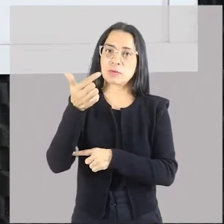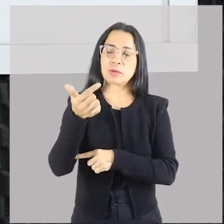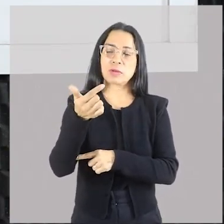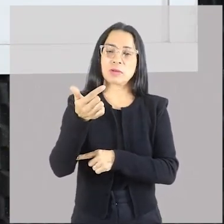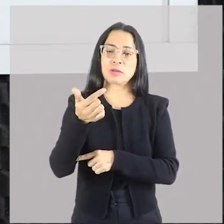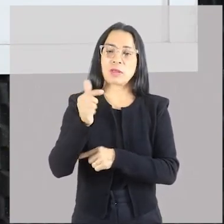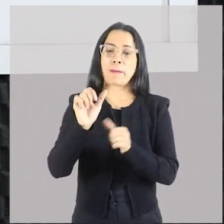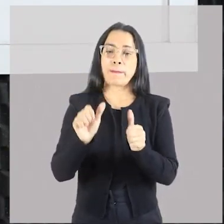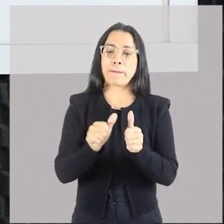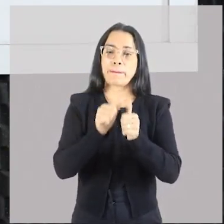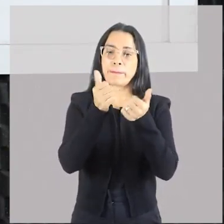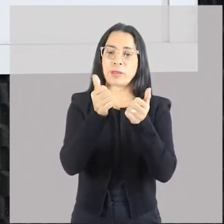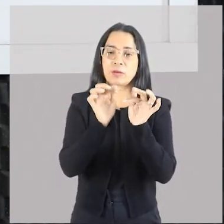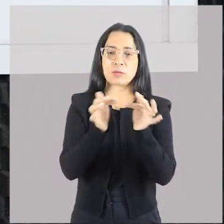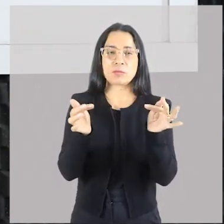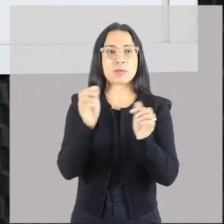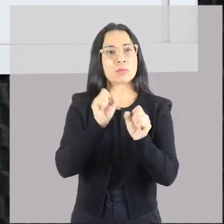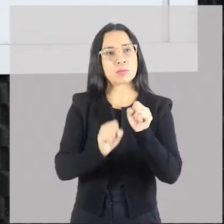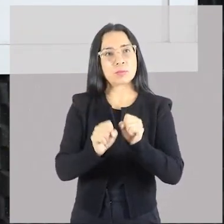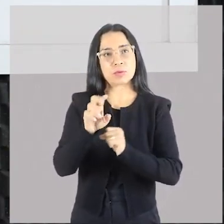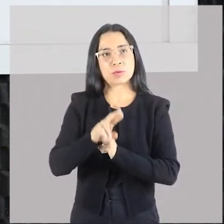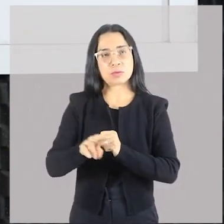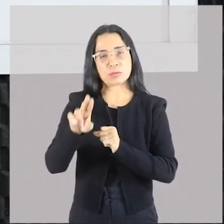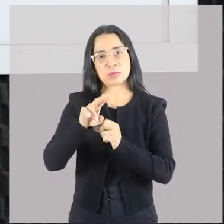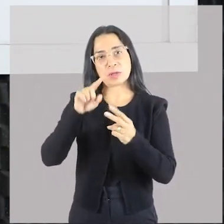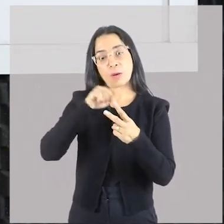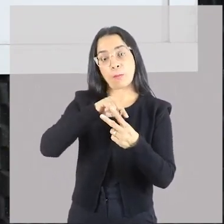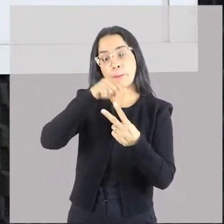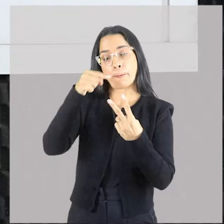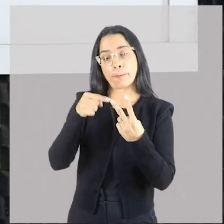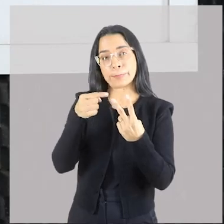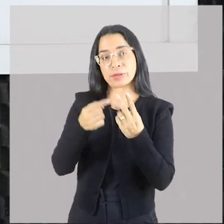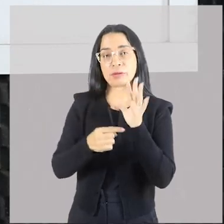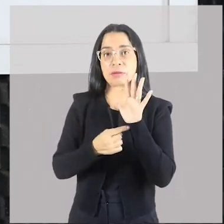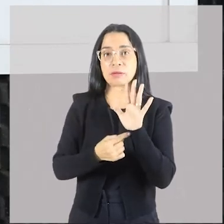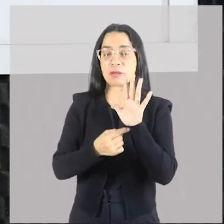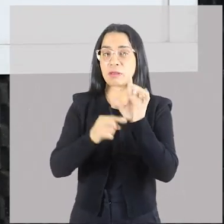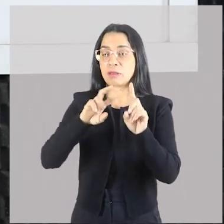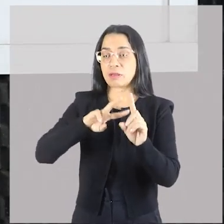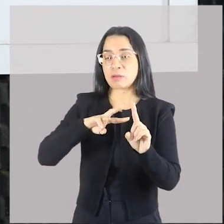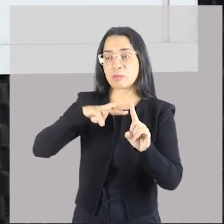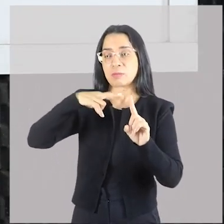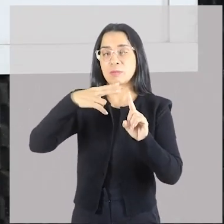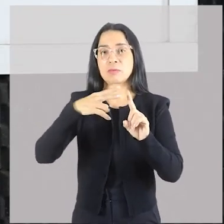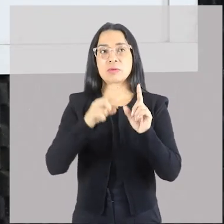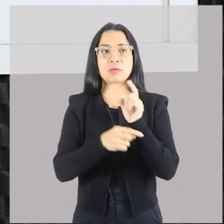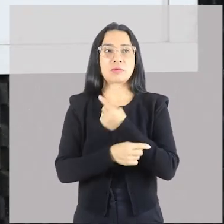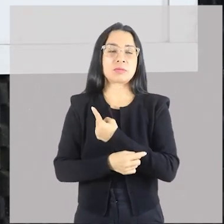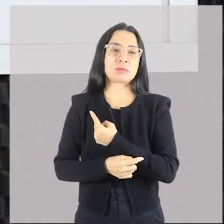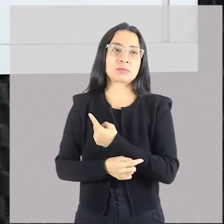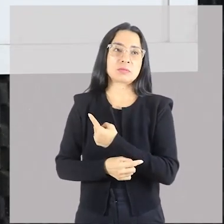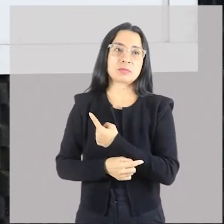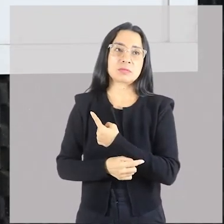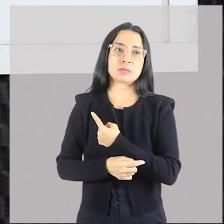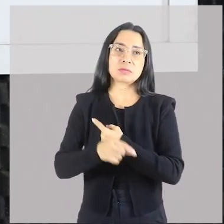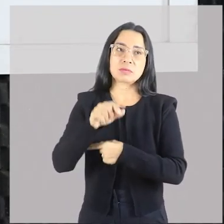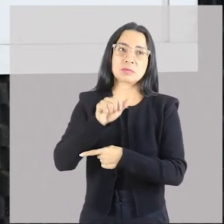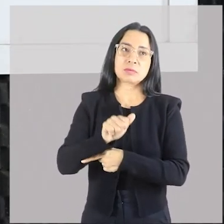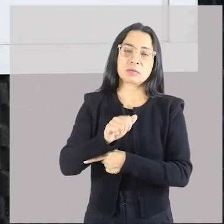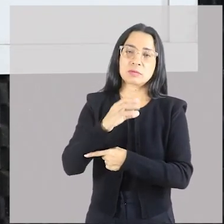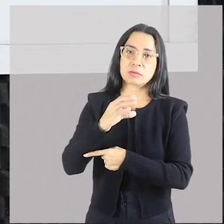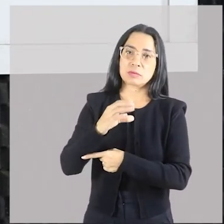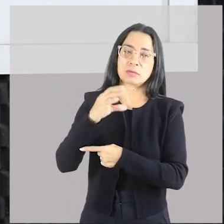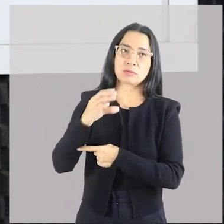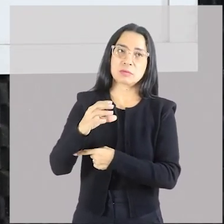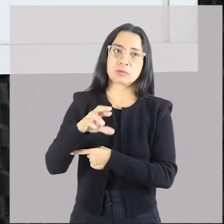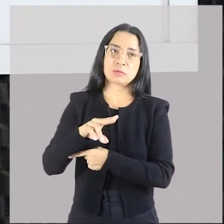uma melhorada nessa fórmula, eu posso colocar esse π aqui em evidência, certo? Então, a área da coroa circular, colocando o π